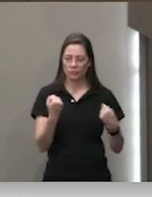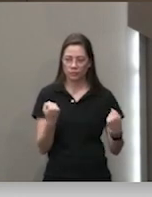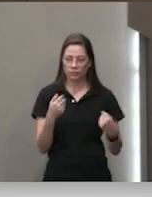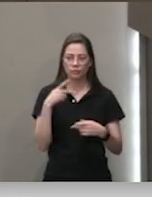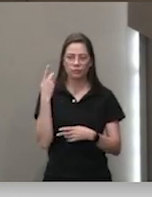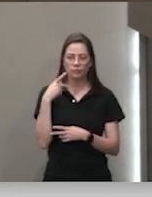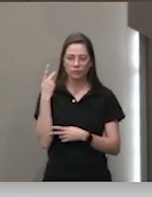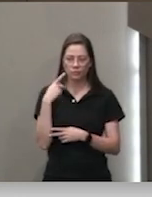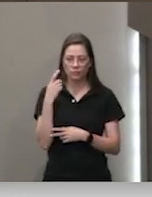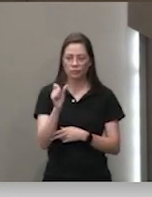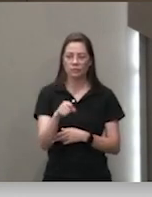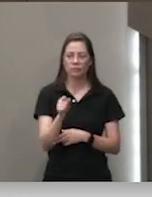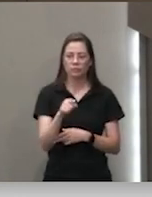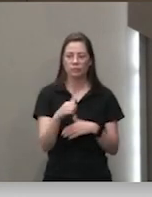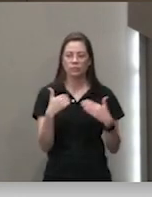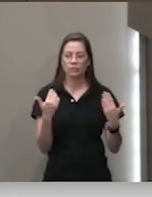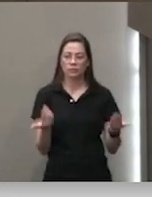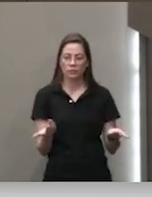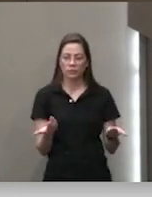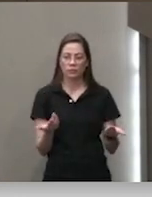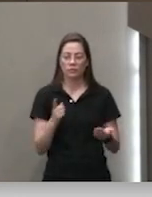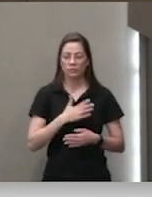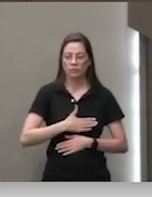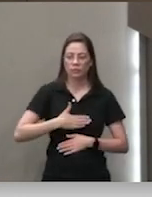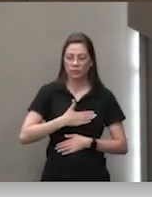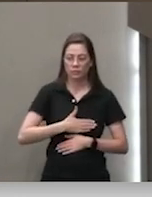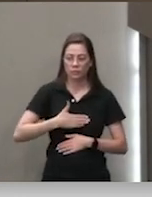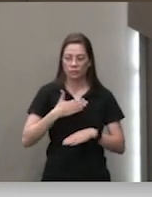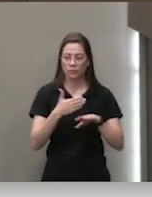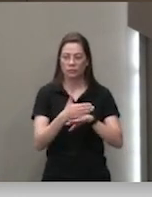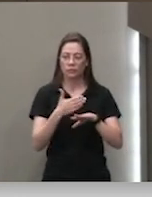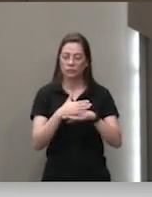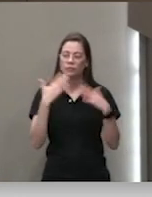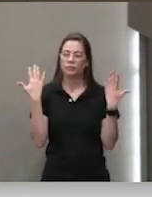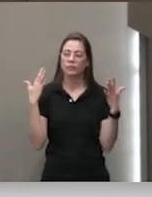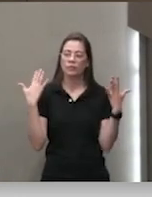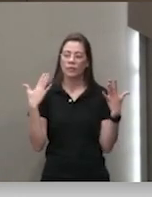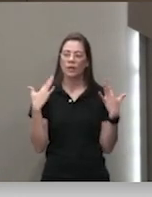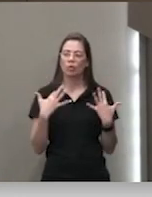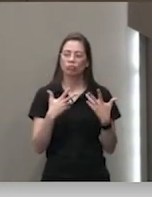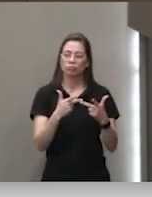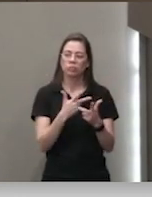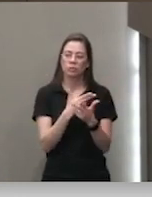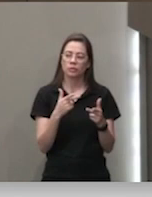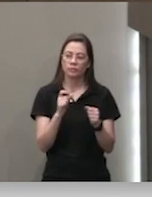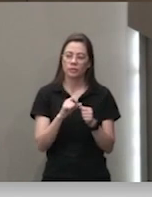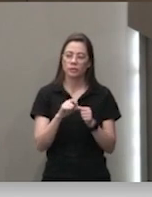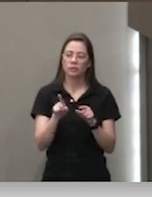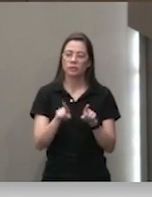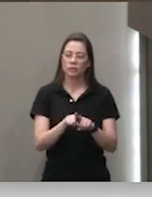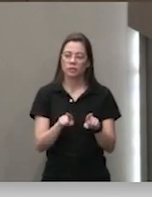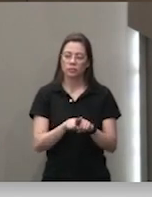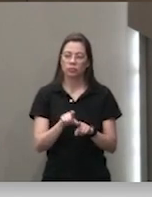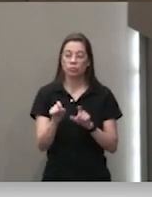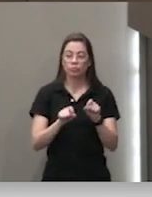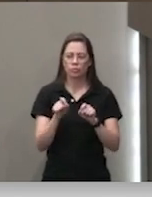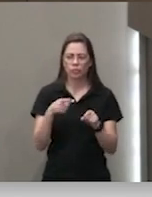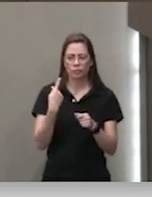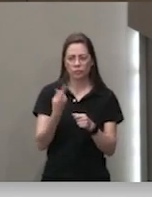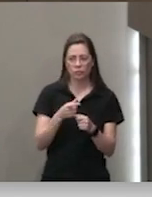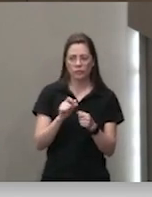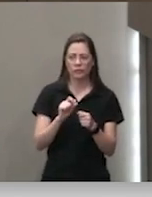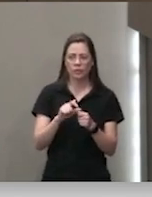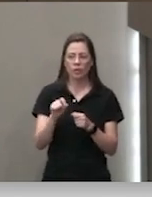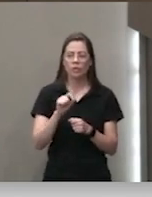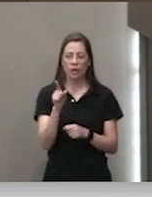legislador, né, Gleice? Então, é um prazer imenso, parabéns por tudo que tu fez aqui e o que nós levamos daqui, que